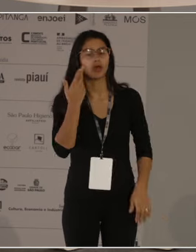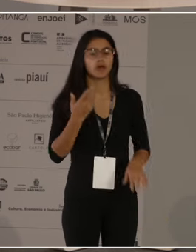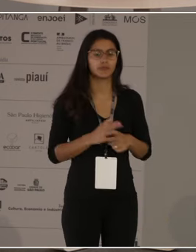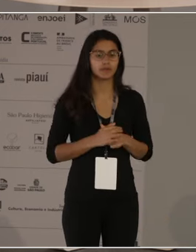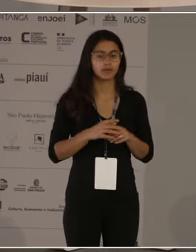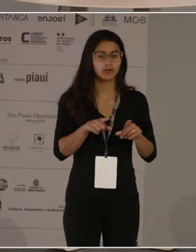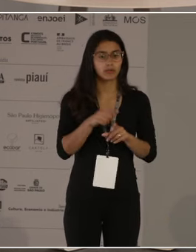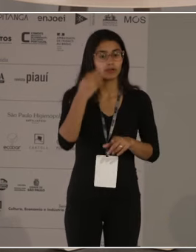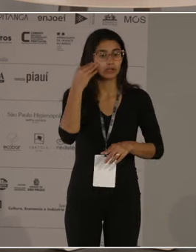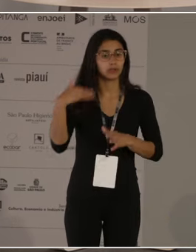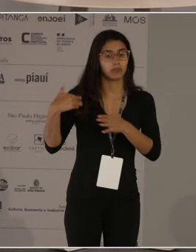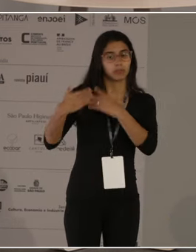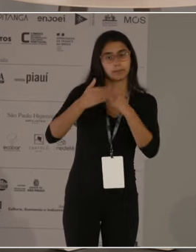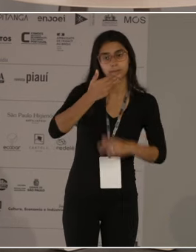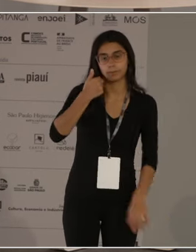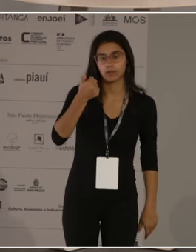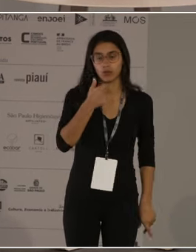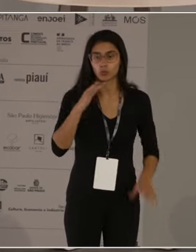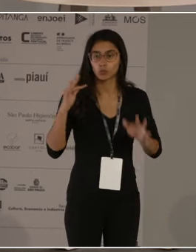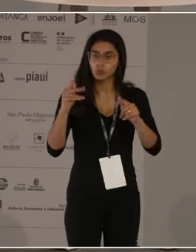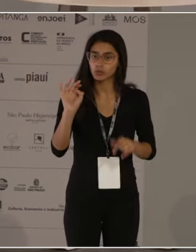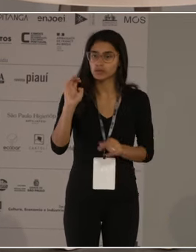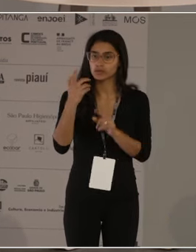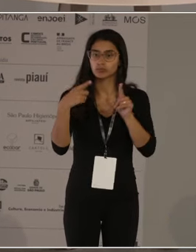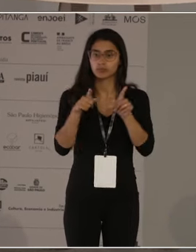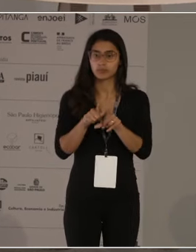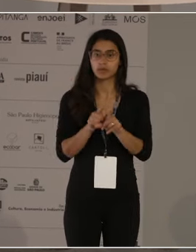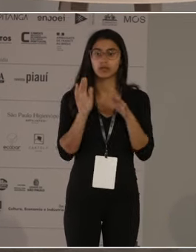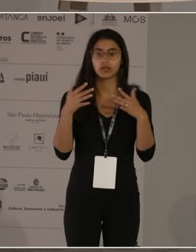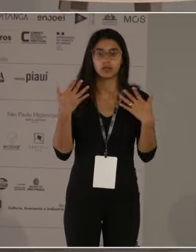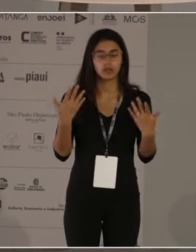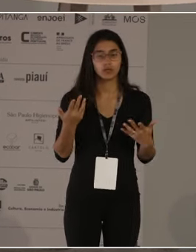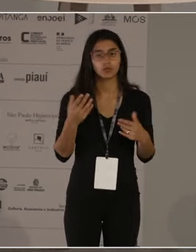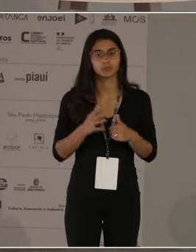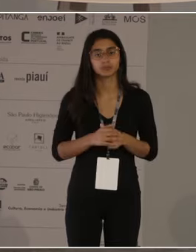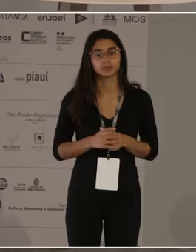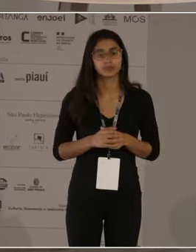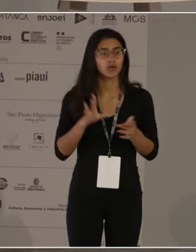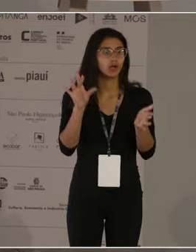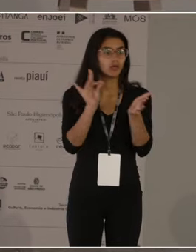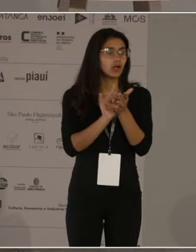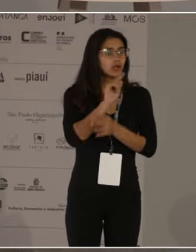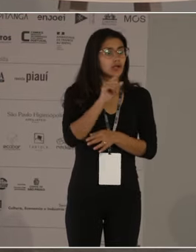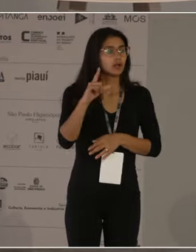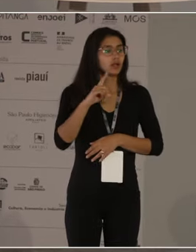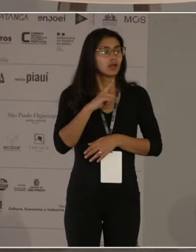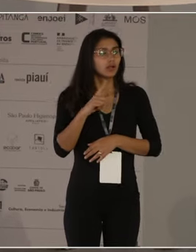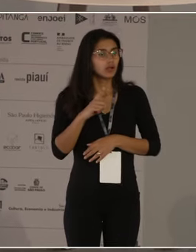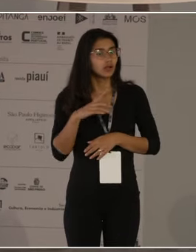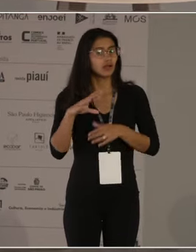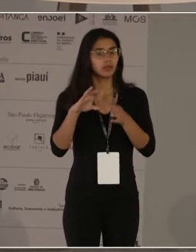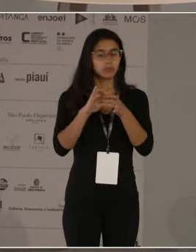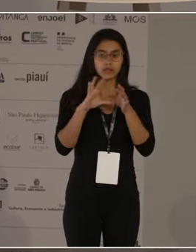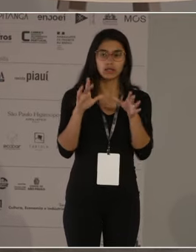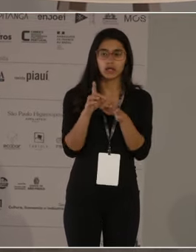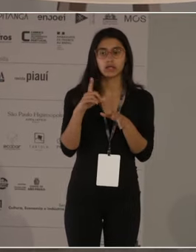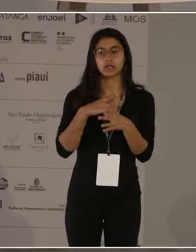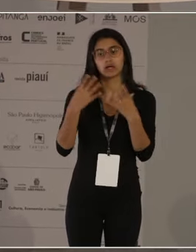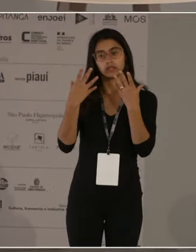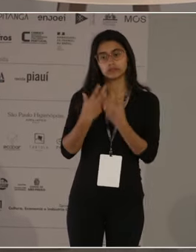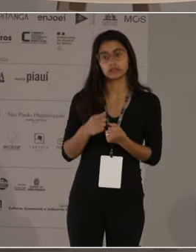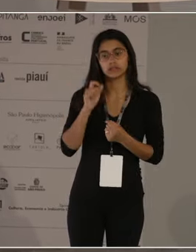enfim, você vai entendendo melhor tudo que aconteceu. Então, o fato de você ter essa abertura, você